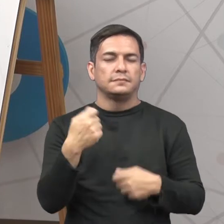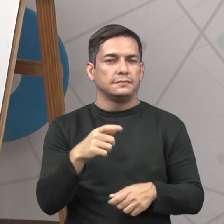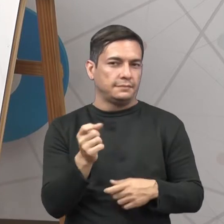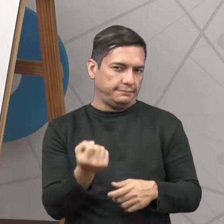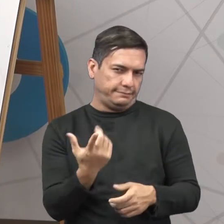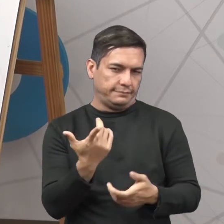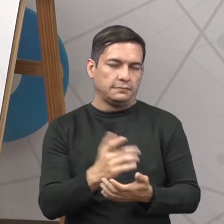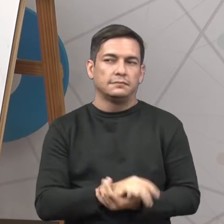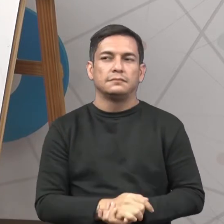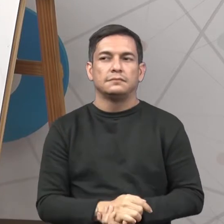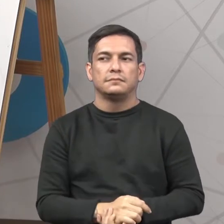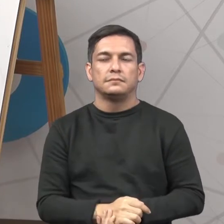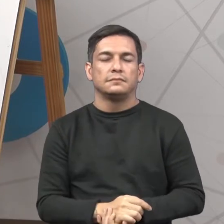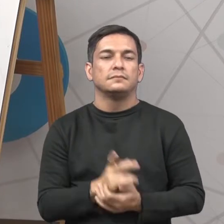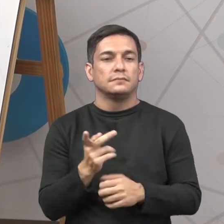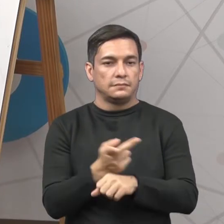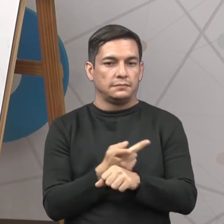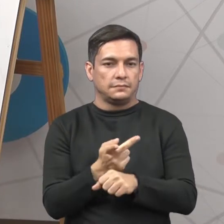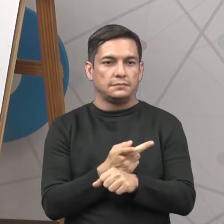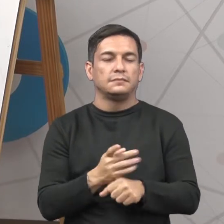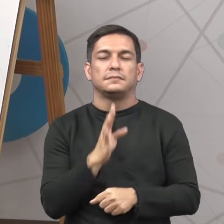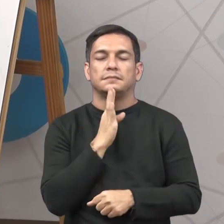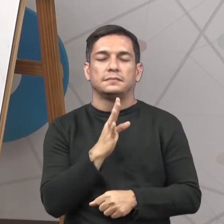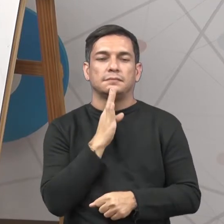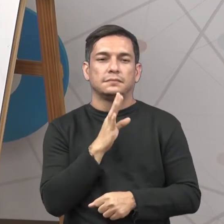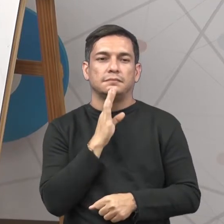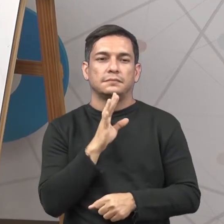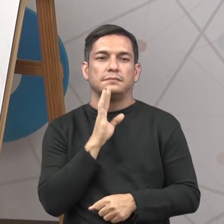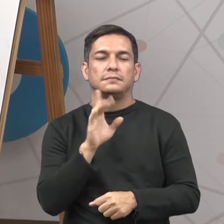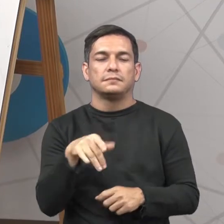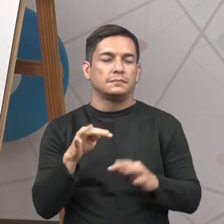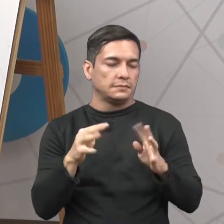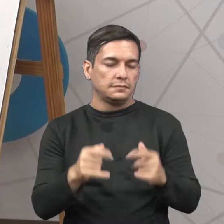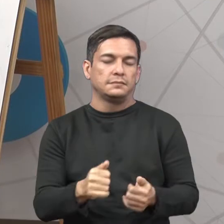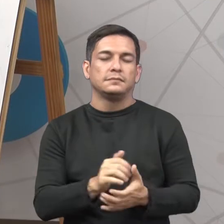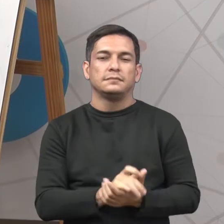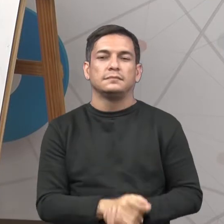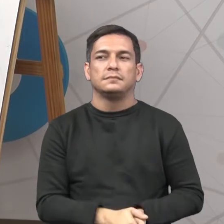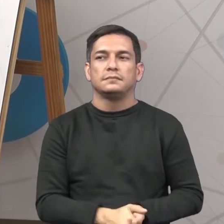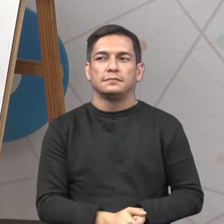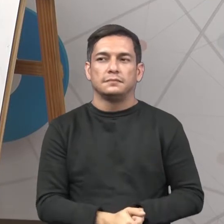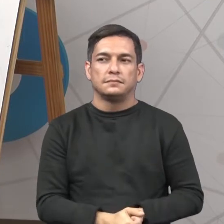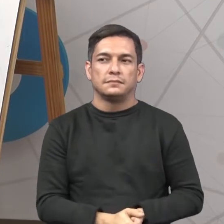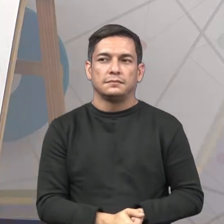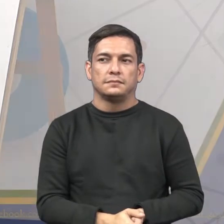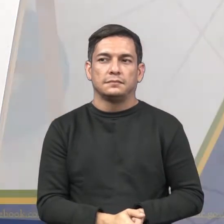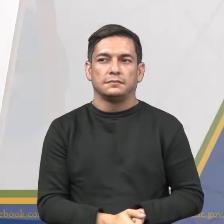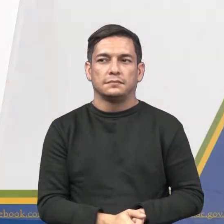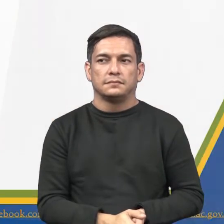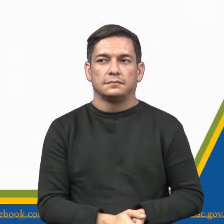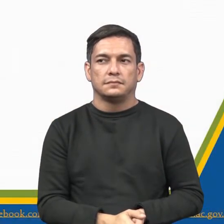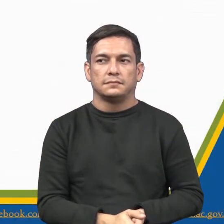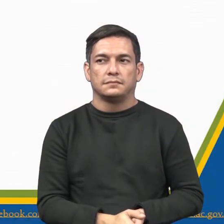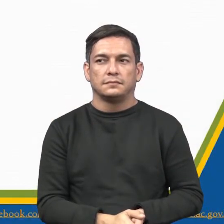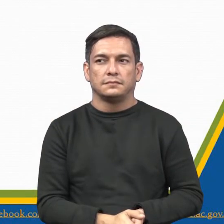estranhar, é só procurarmos conhecer. Conhecimento é tudo. Vamos lá, continuando na tela.